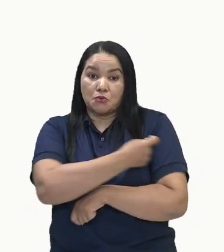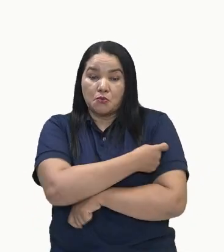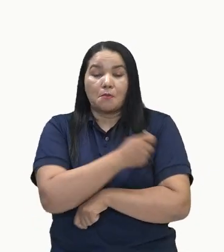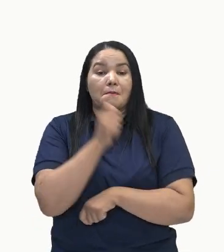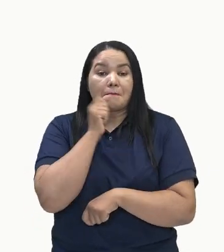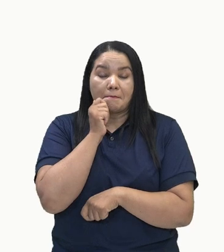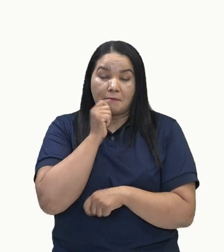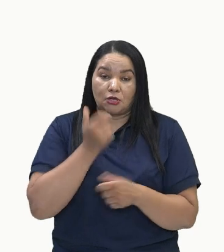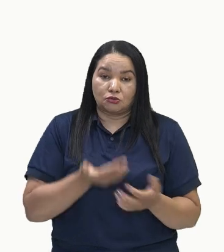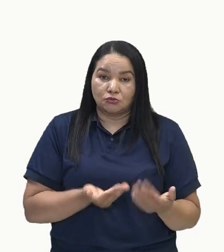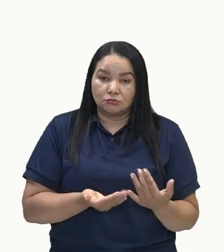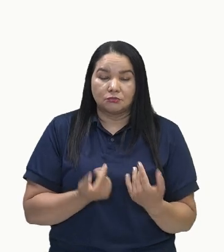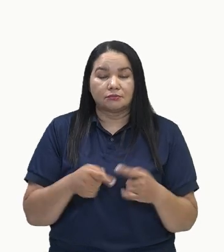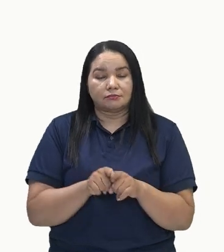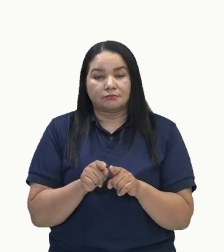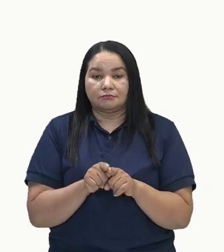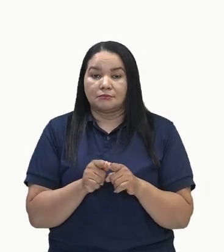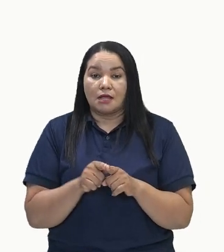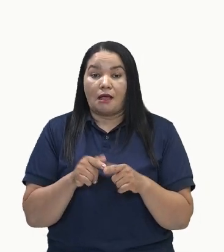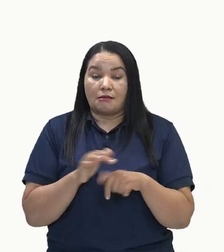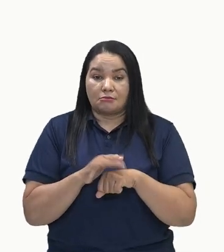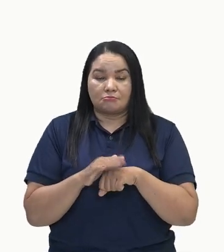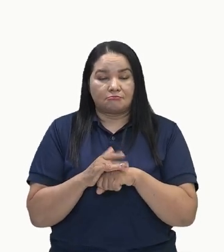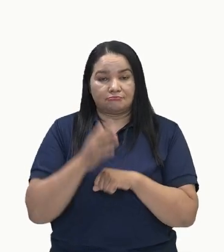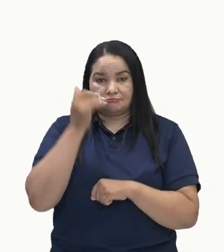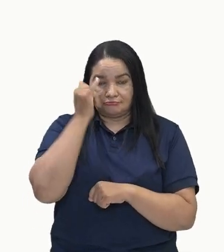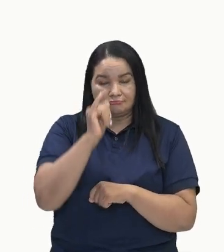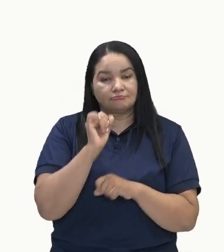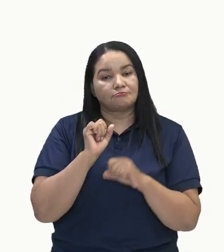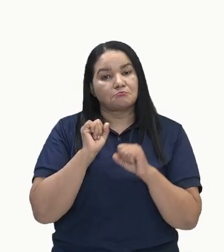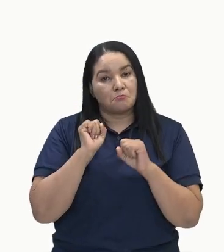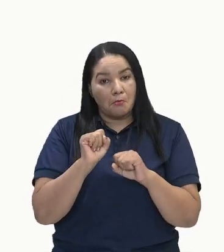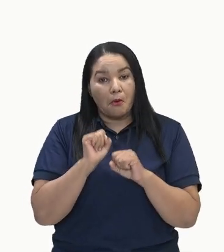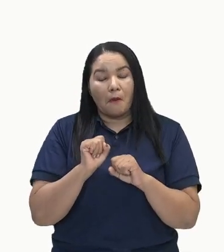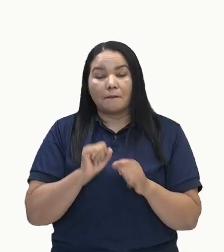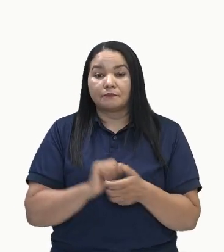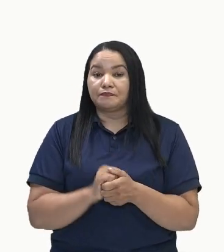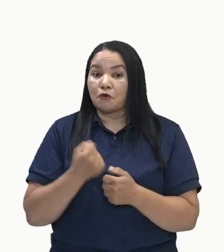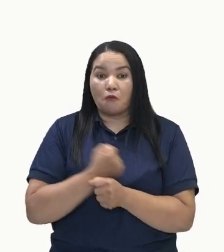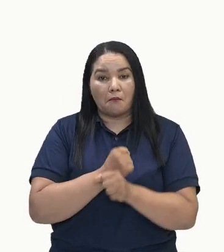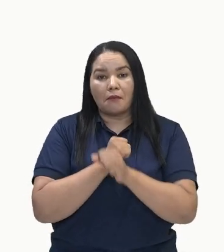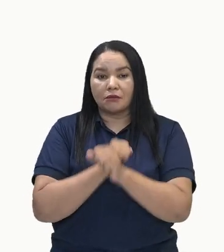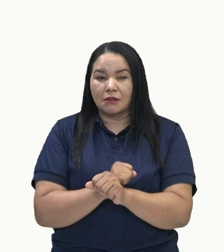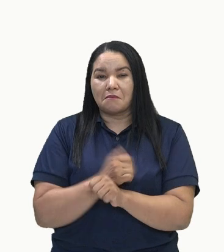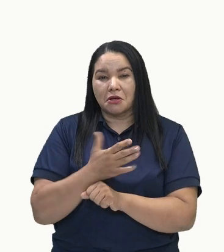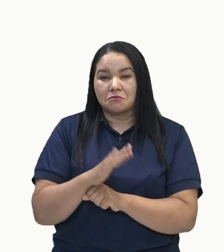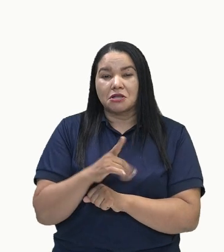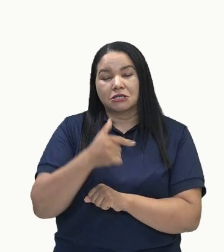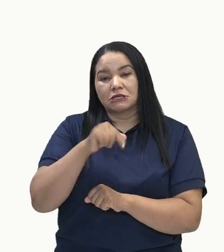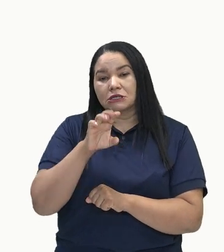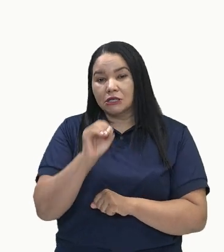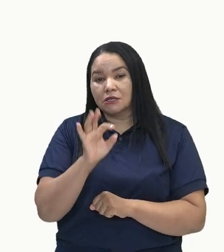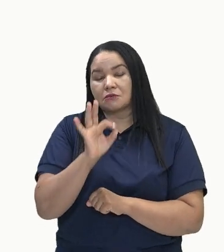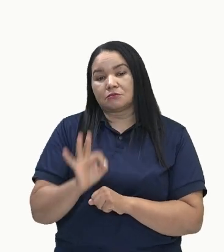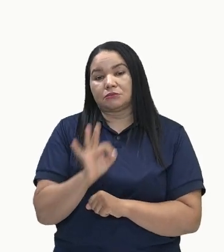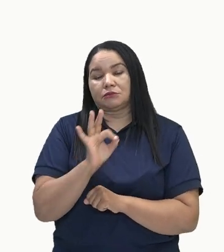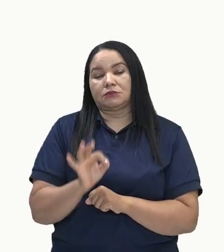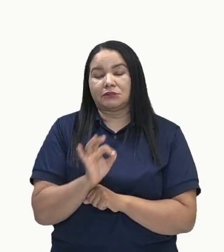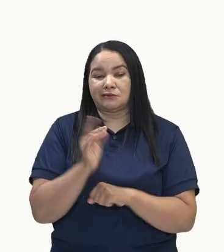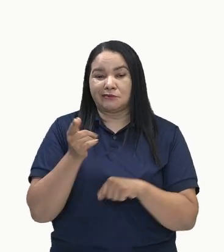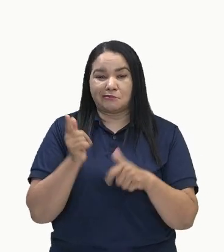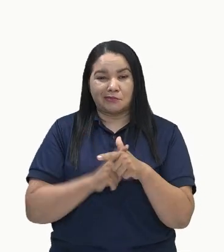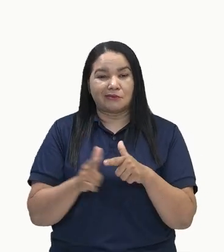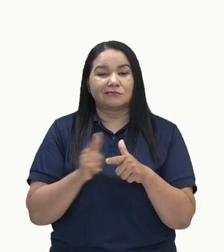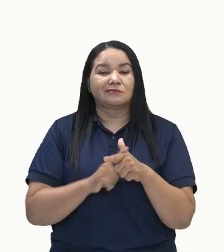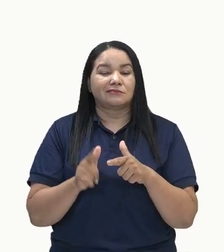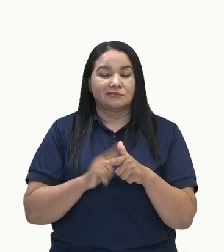adolescentes contra o HPV pode prevenir cerca de 70% dos casos de câncer do